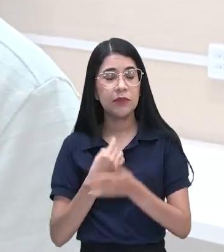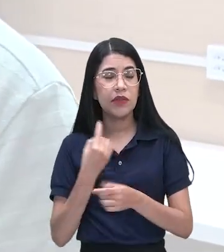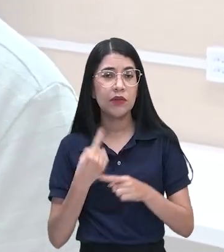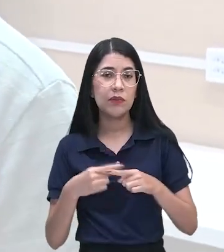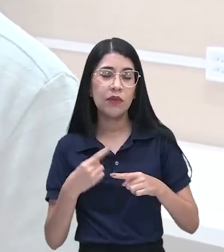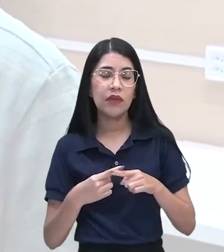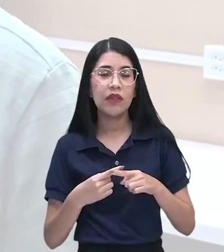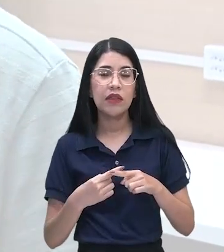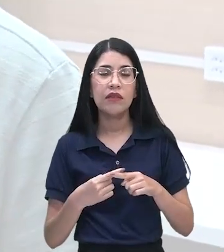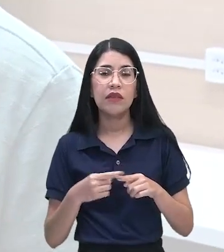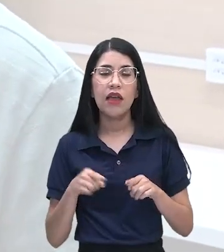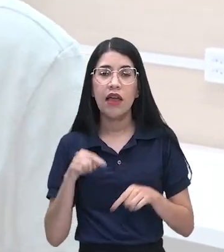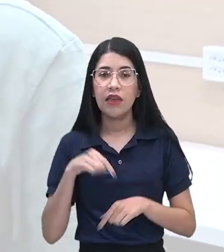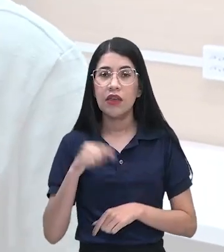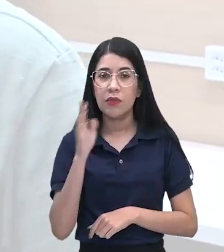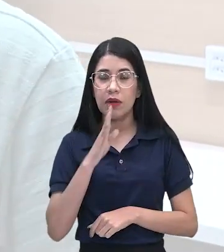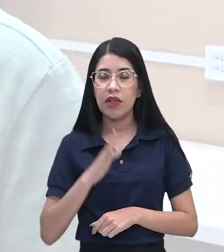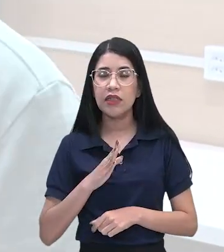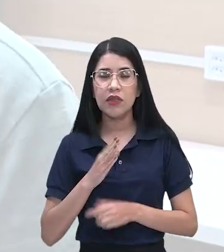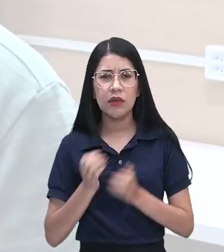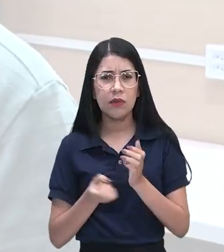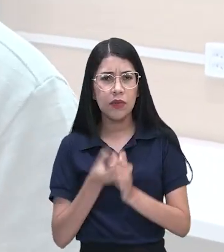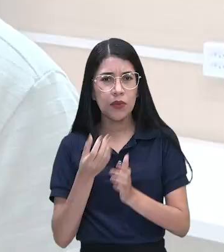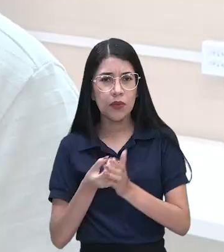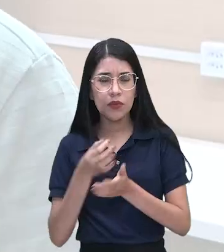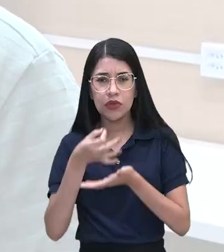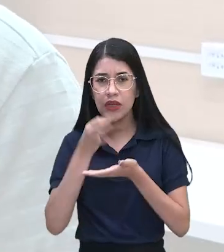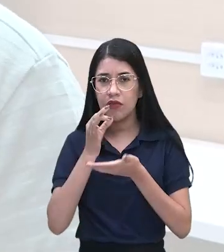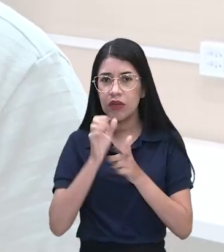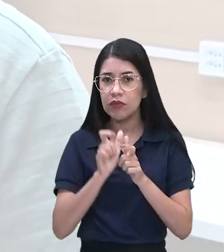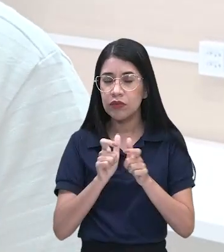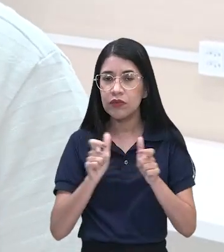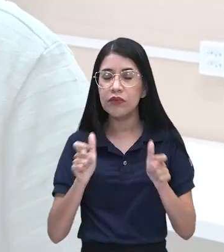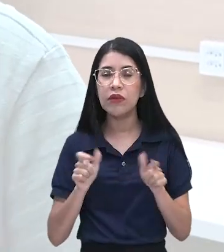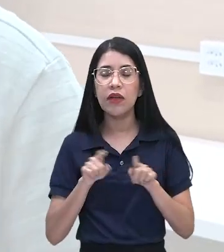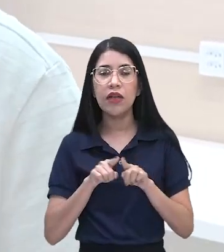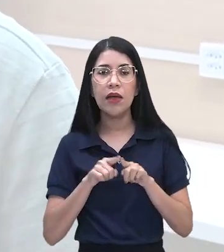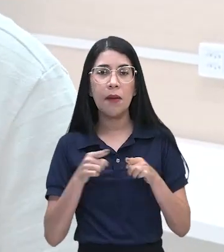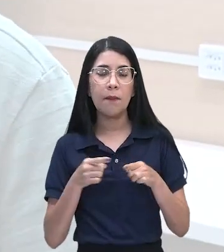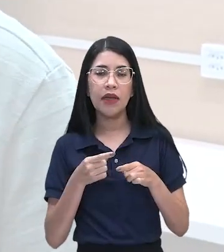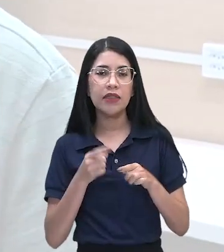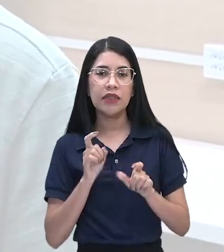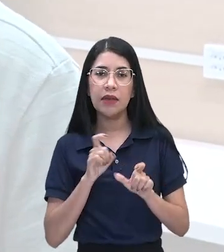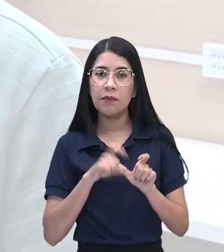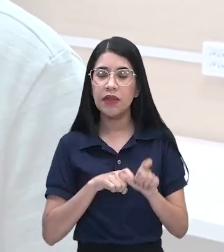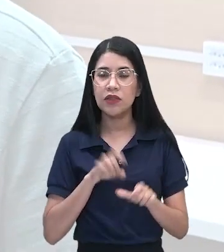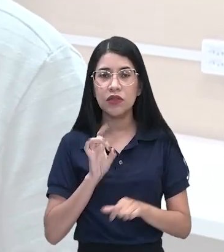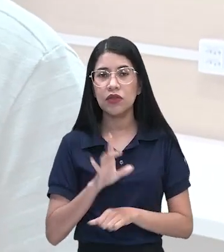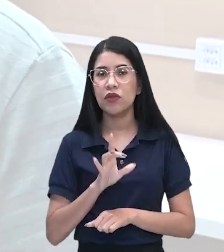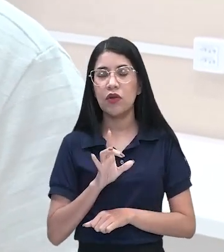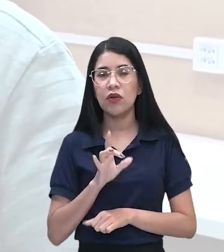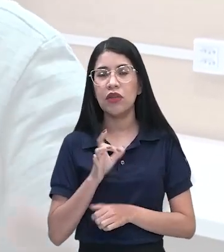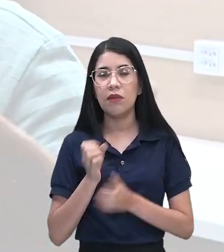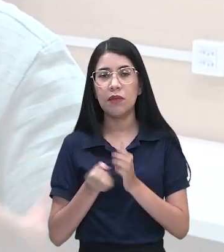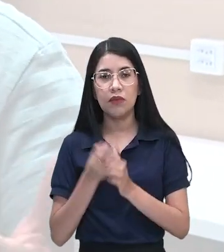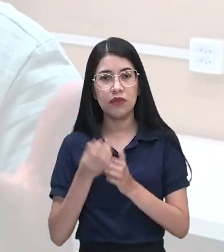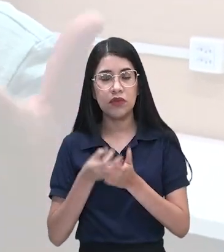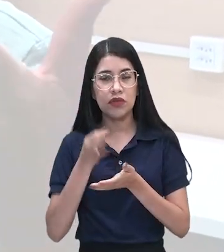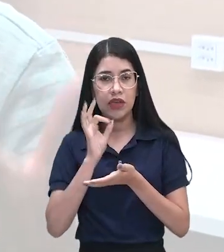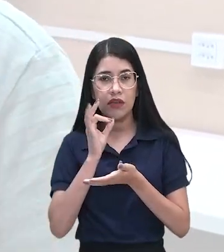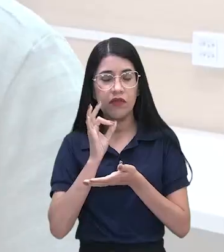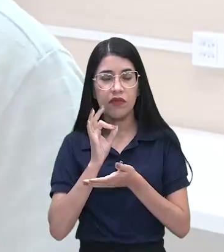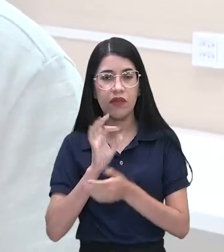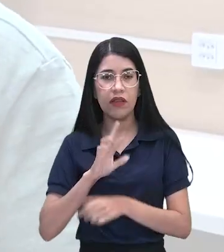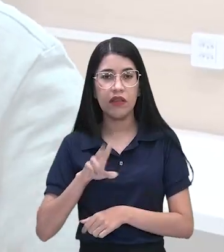além do Brasil ser um país tão produtor de café, né, mas nós não dependemos apenas da produção